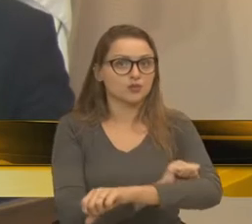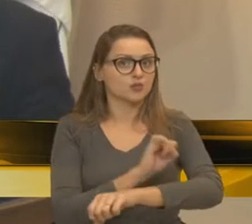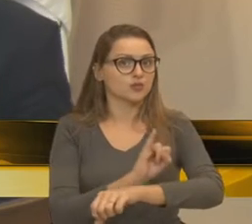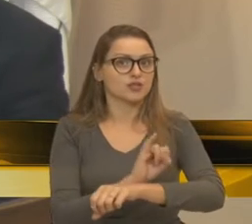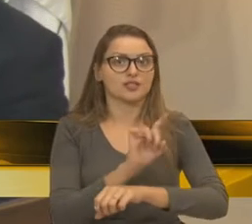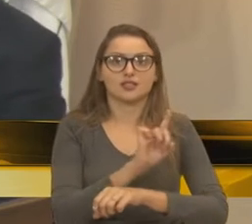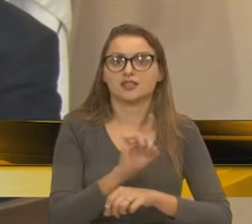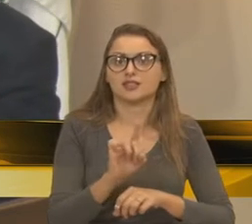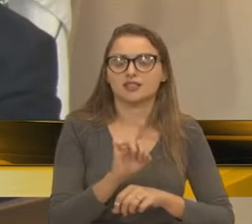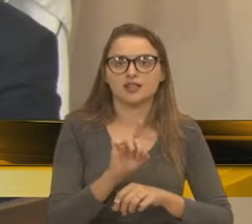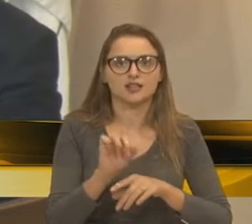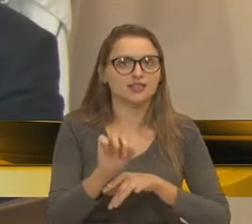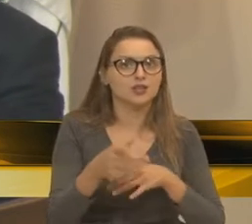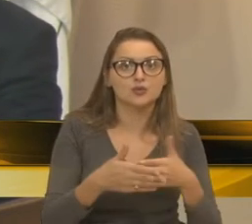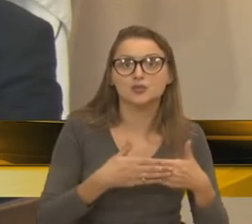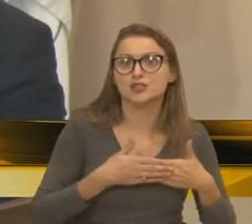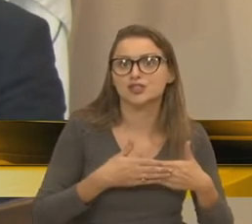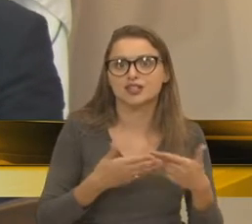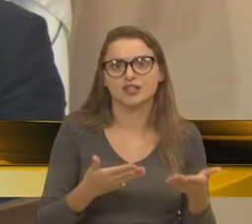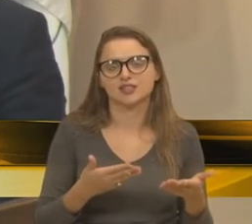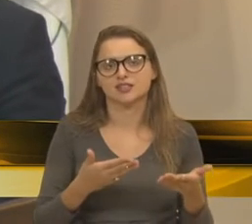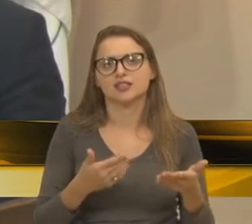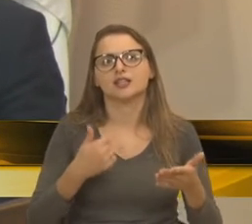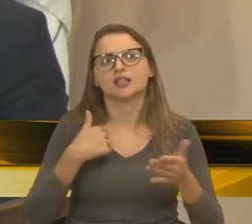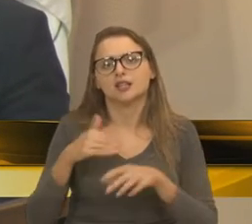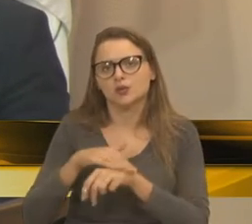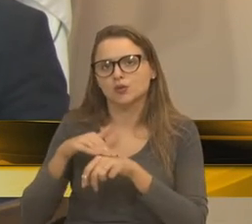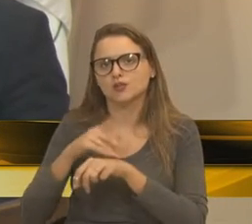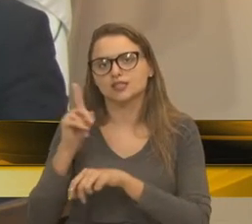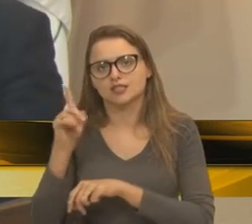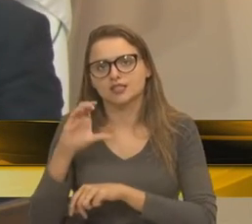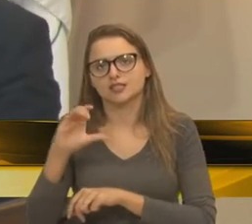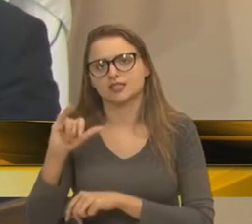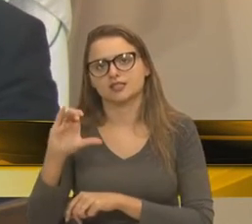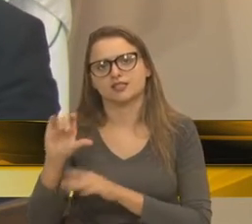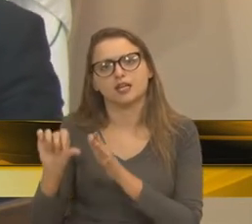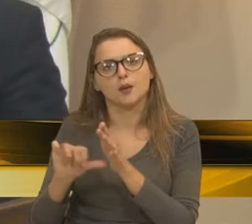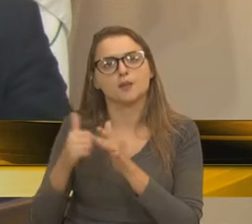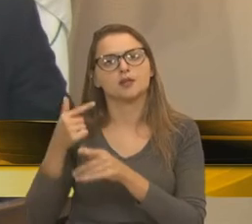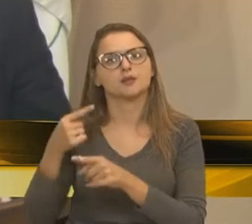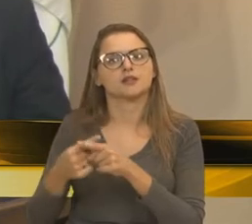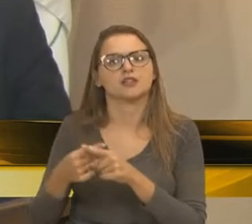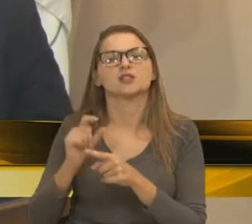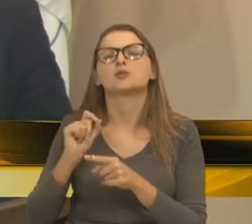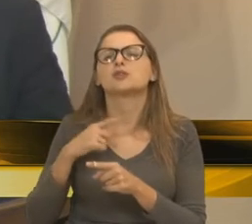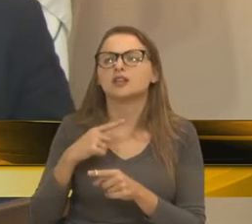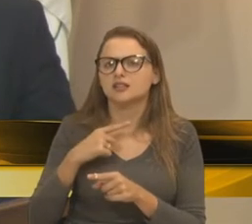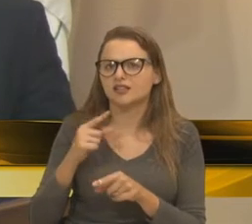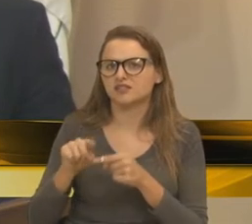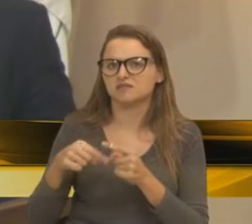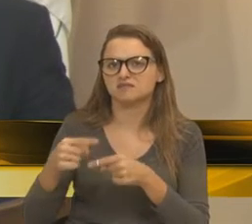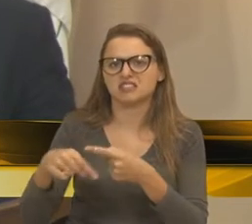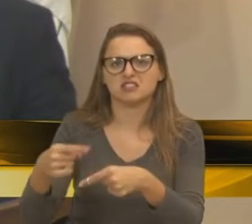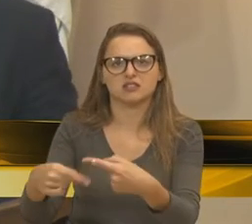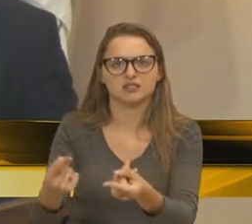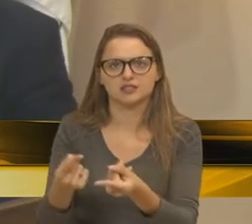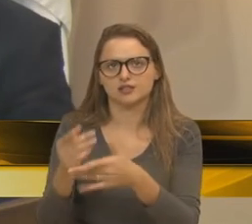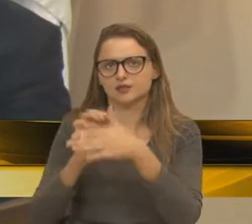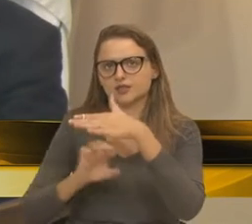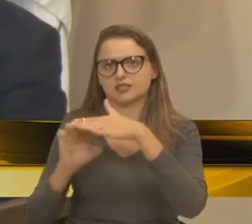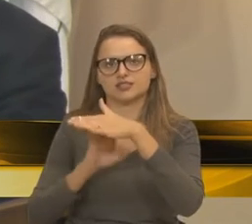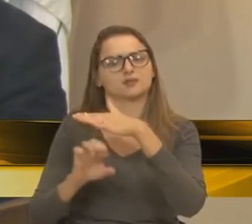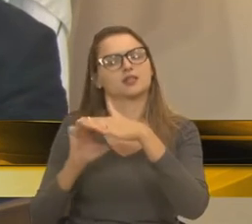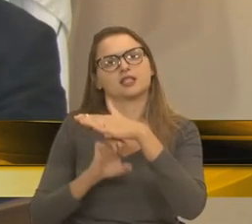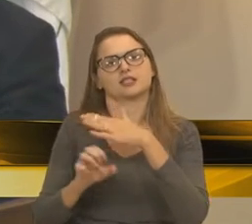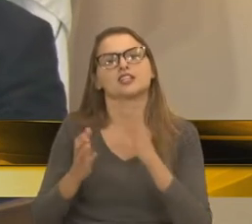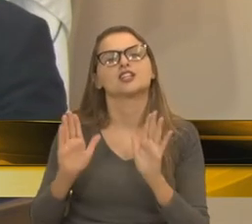fechado. E desde o ano passado, quando eu falei a primeira vez na SIC, o que teve foi enrolação por parte da classe empresarial. Quer dizer,